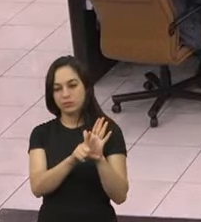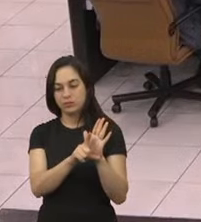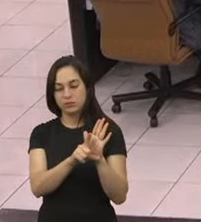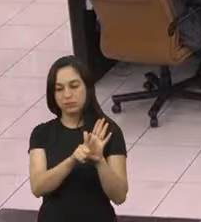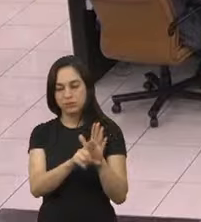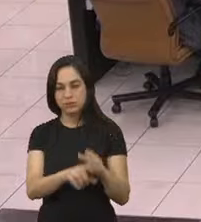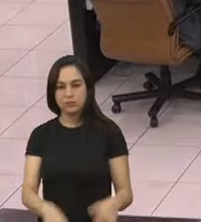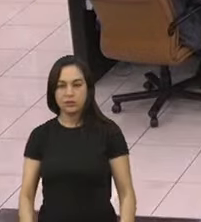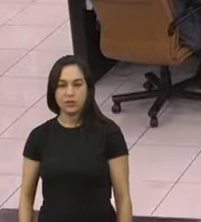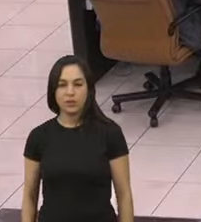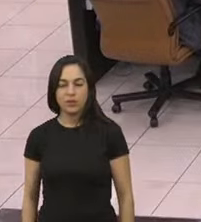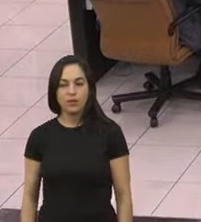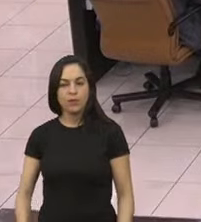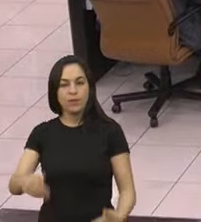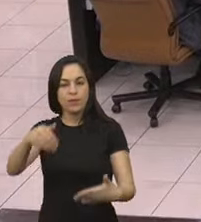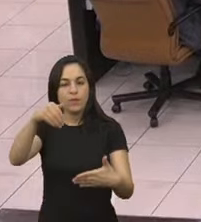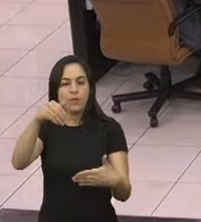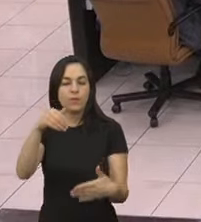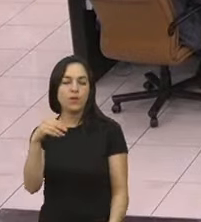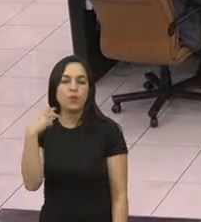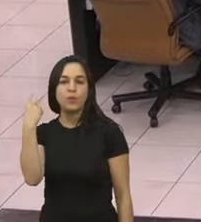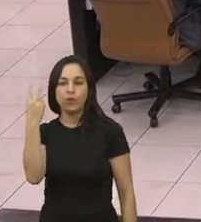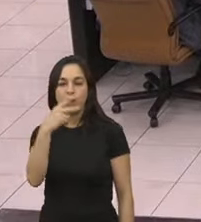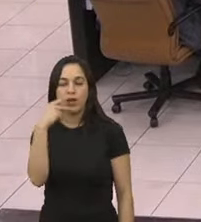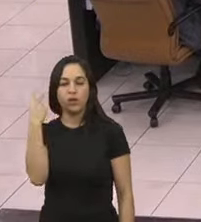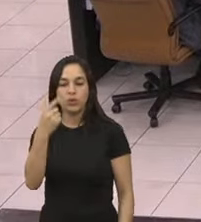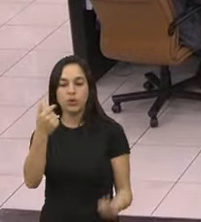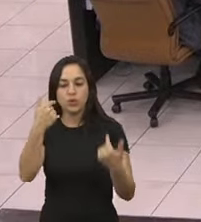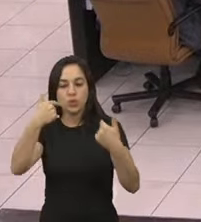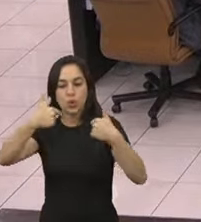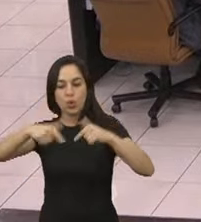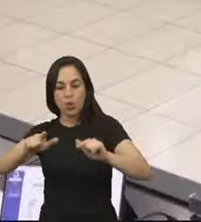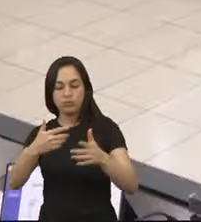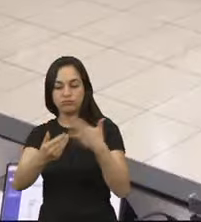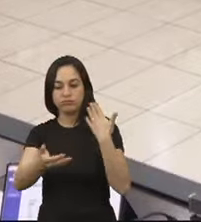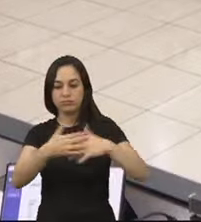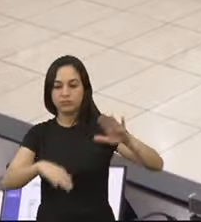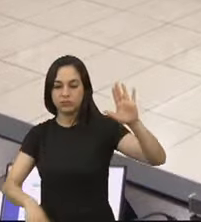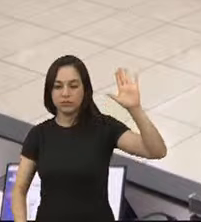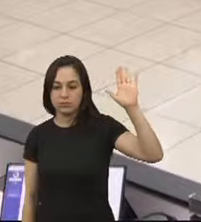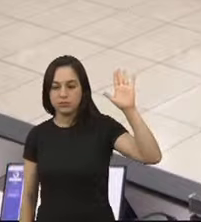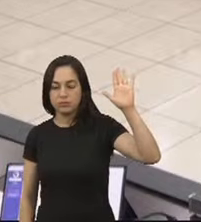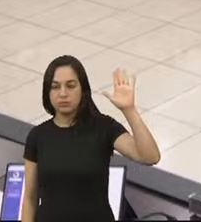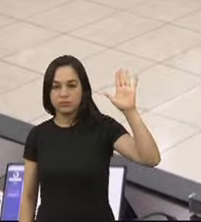Os vereadores que forem contrários se manifestem levantando o braço.